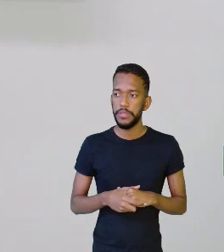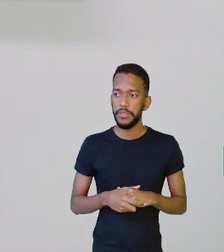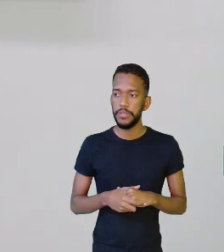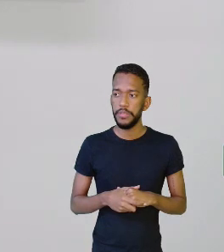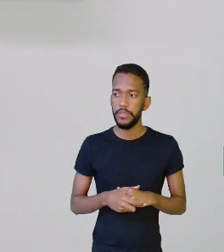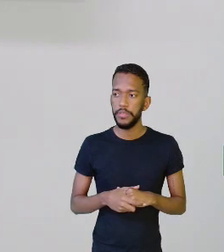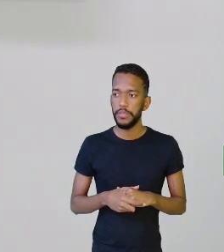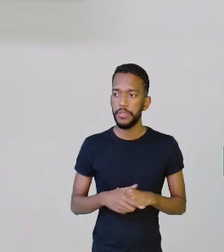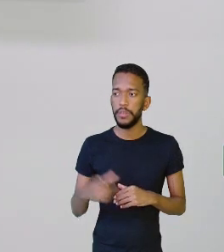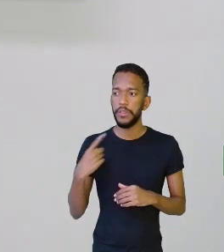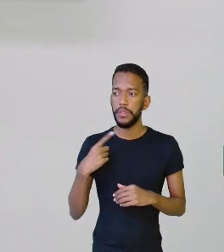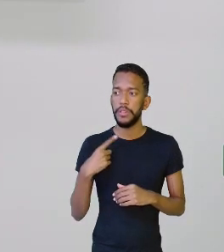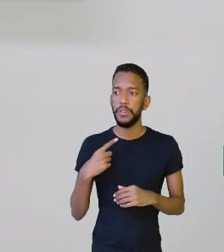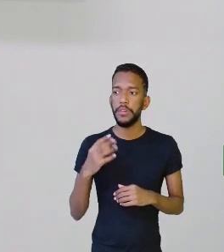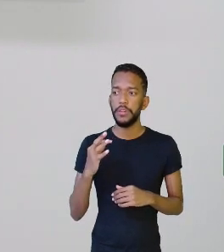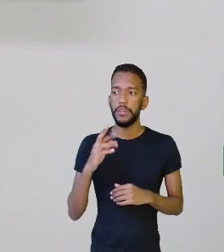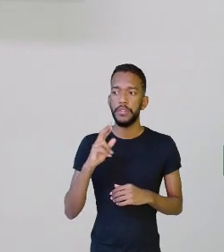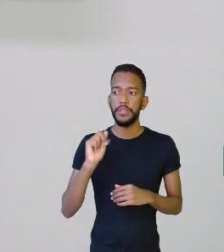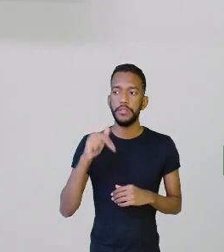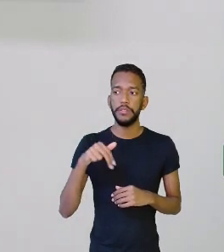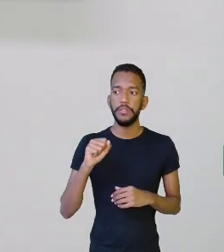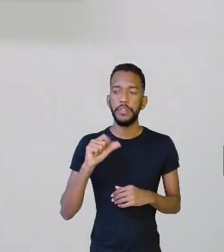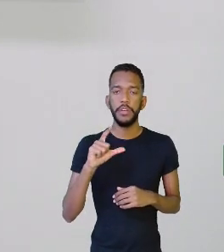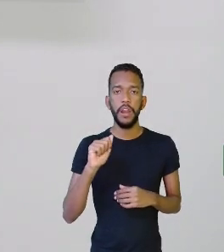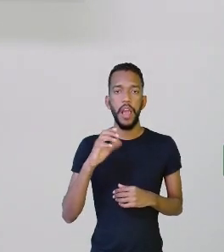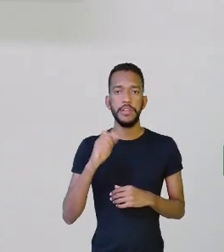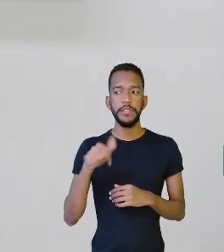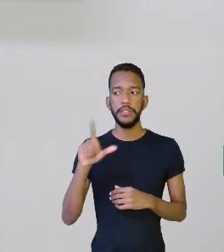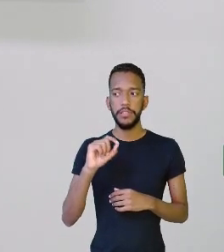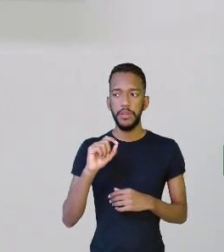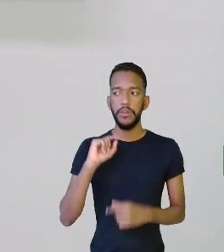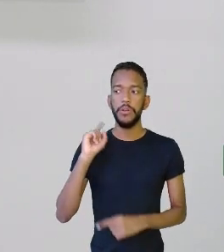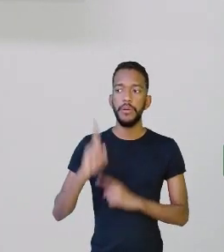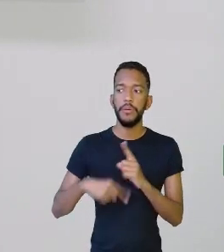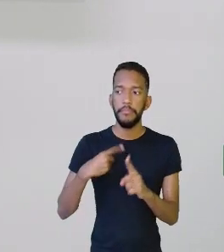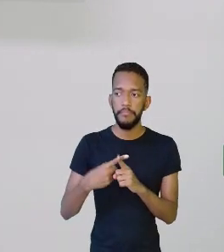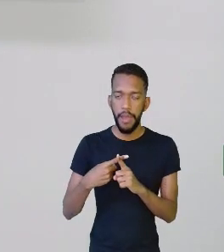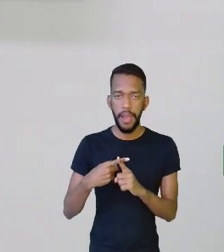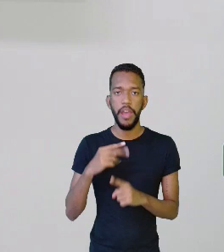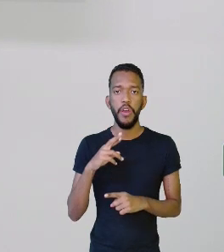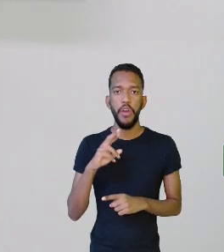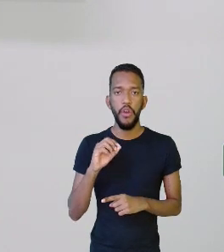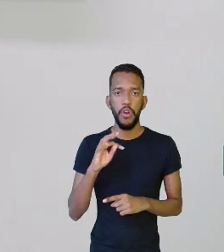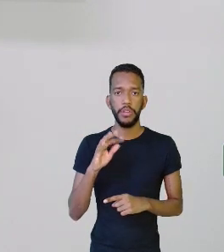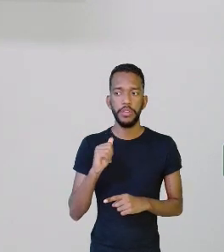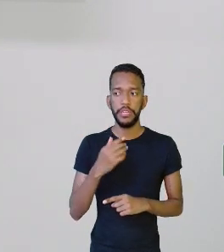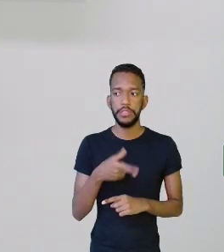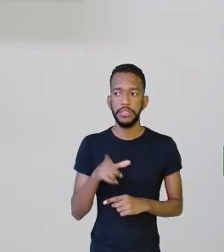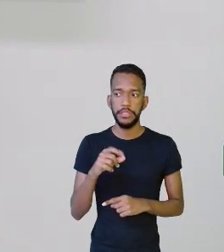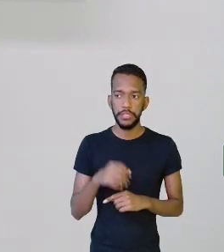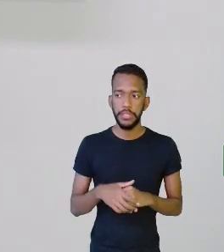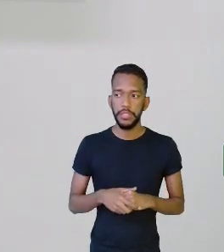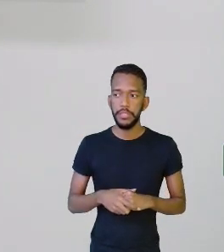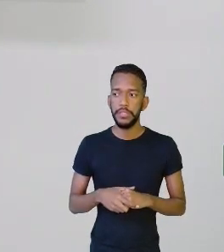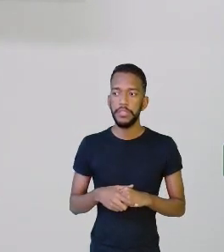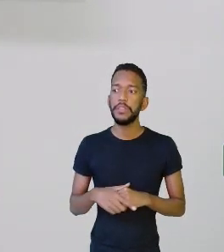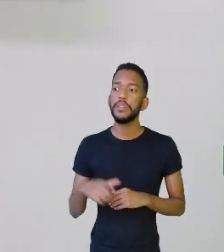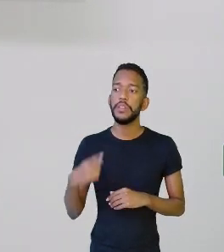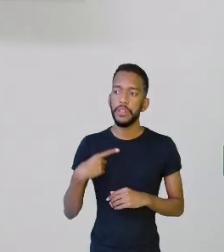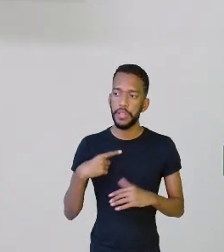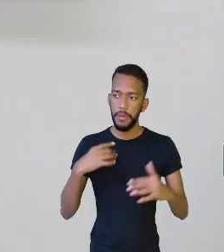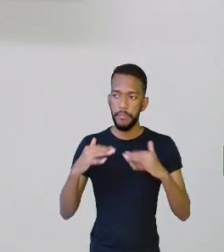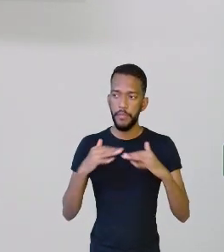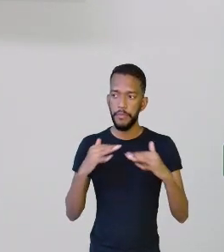movimento de translação, quando ele faz esse movimento ao redor do planeta, e o movimento